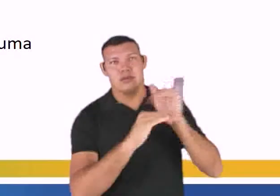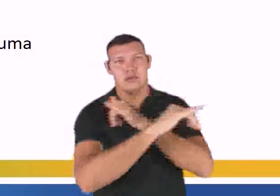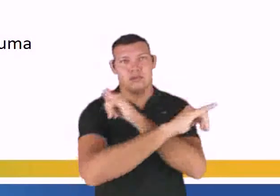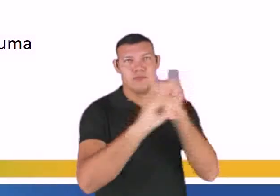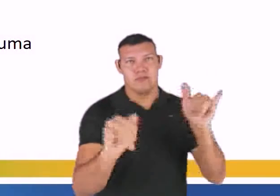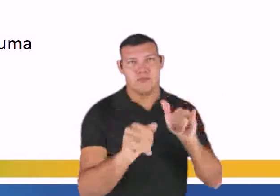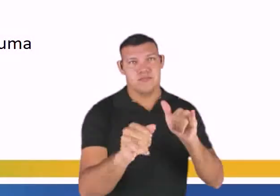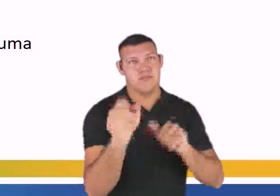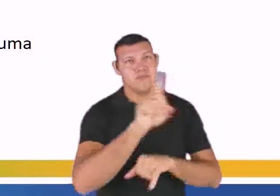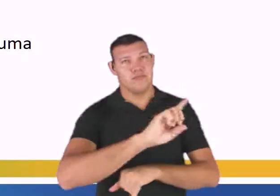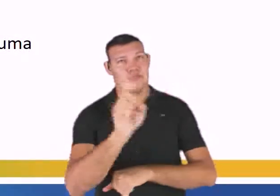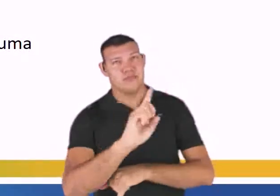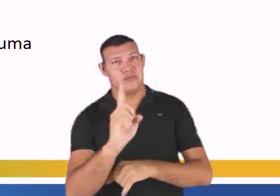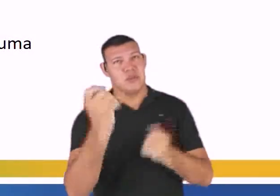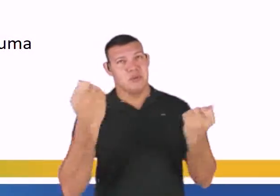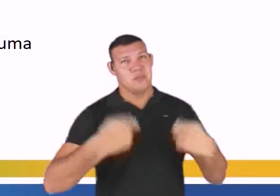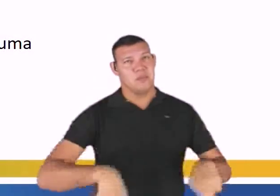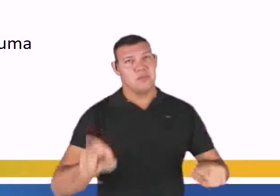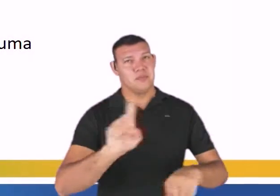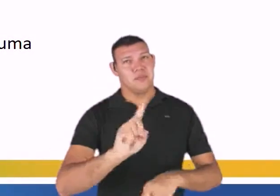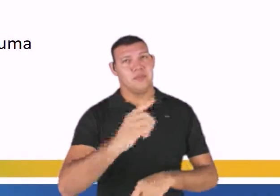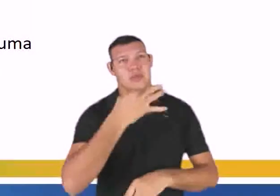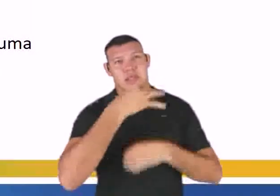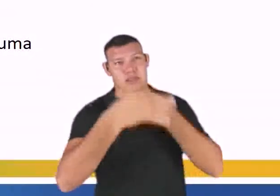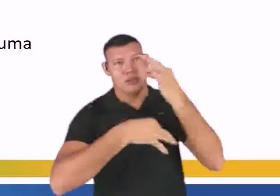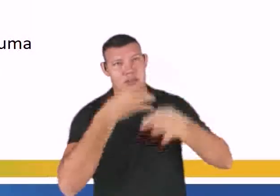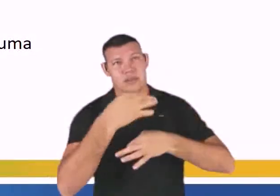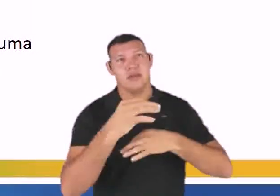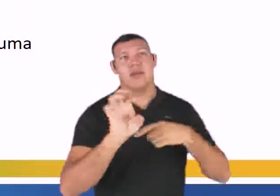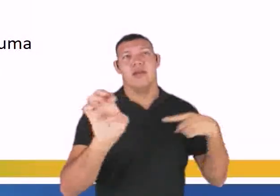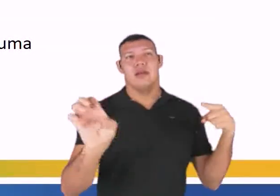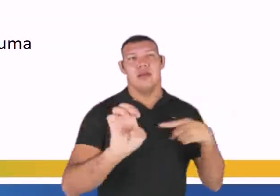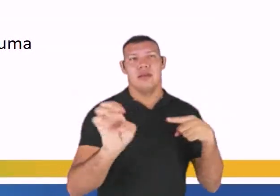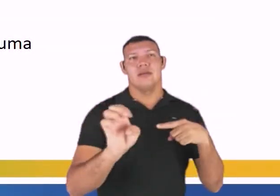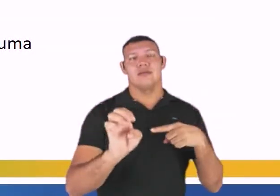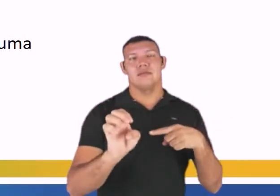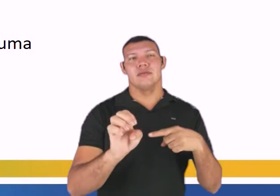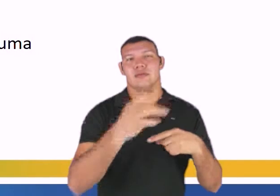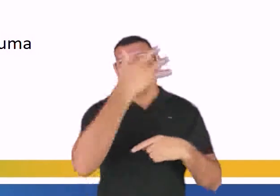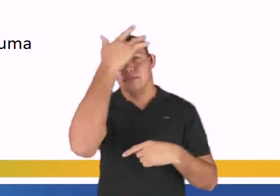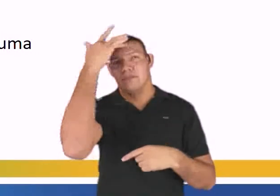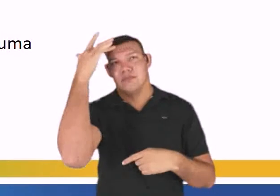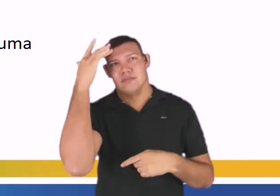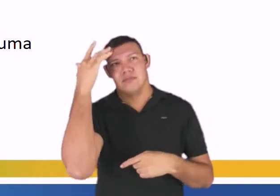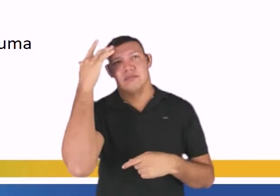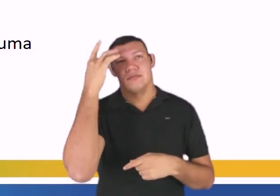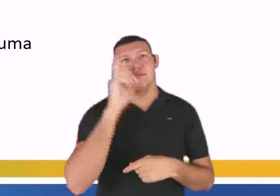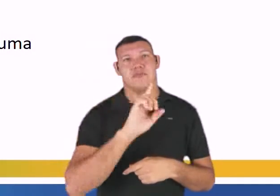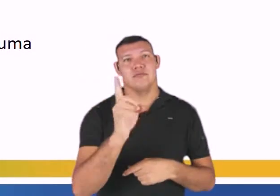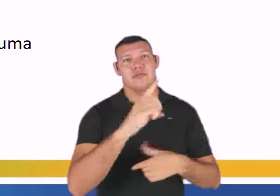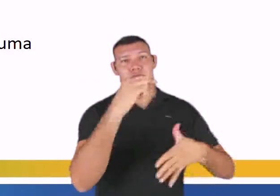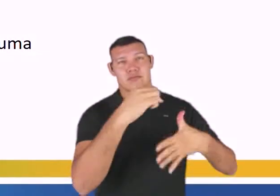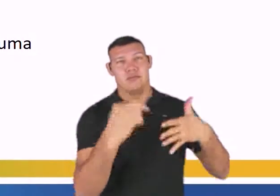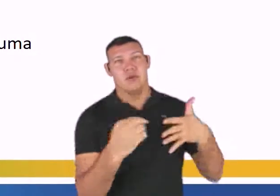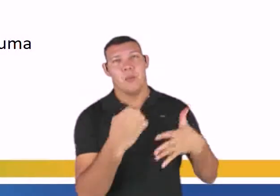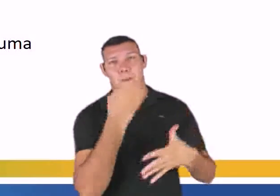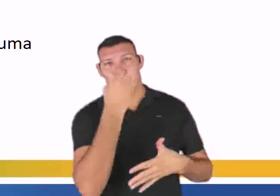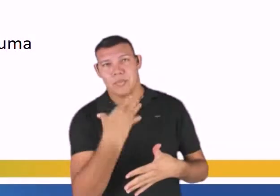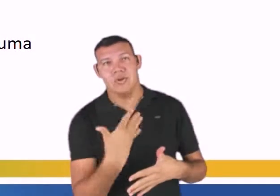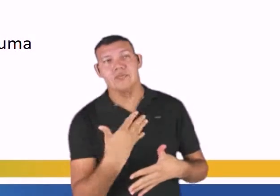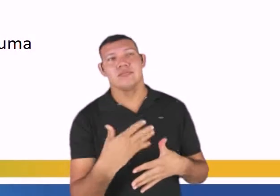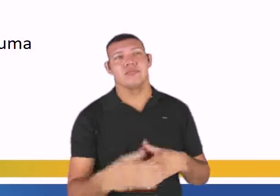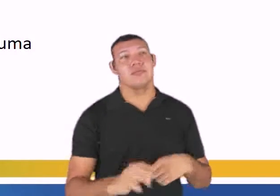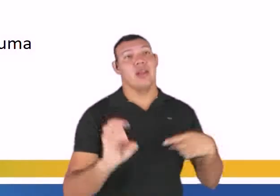elemento decisivo na elaboração de uma propaganda? Então, qual é a resposta? C. Toda propaganda tem como